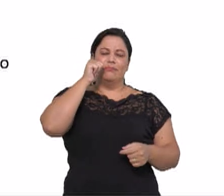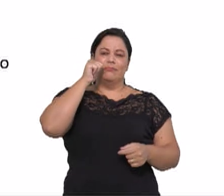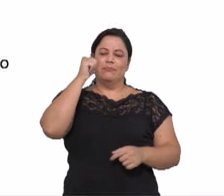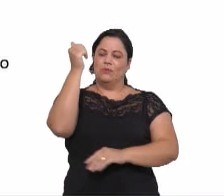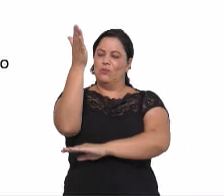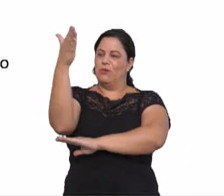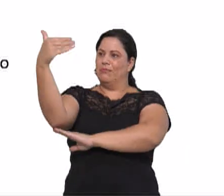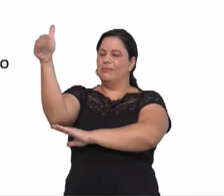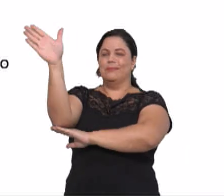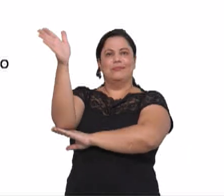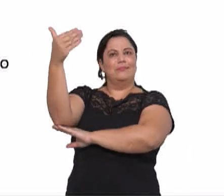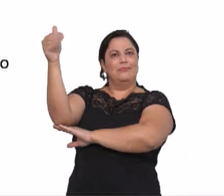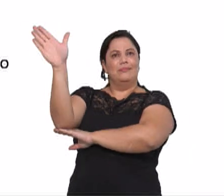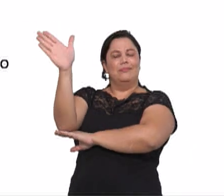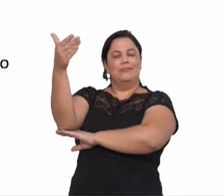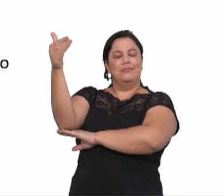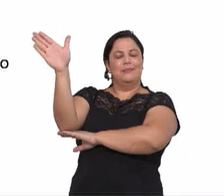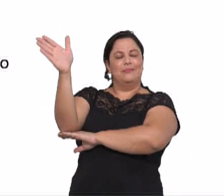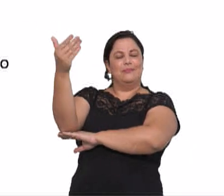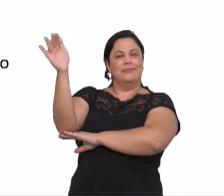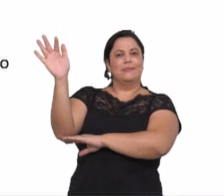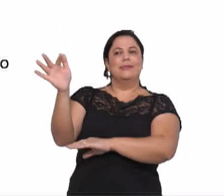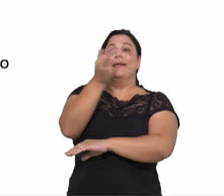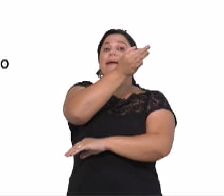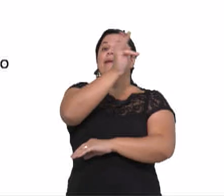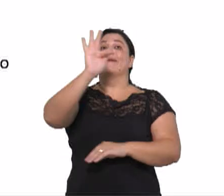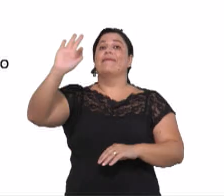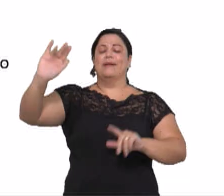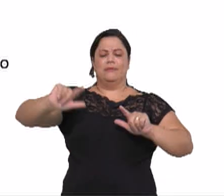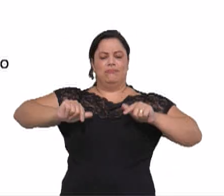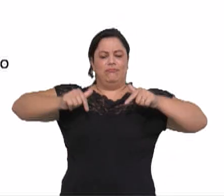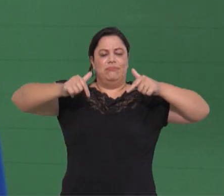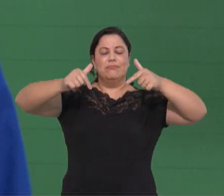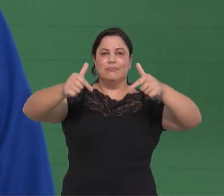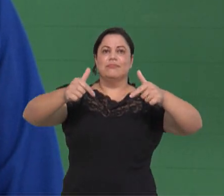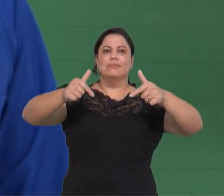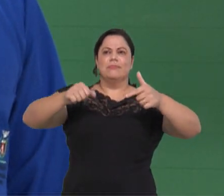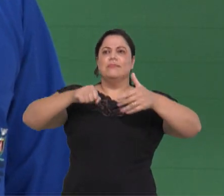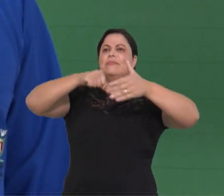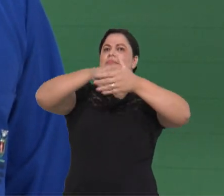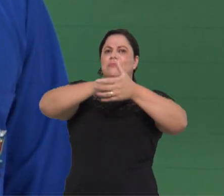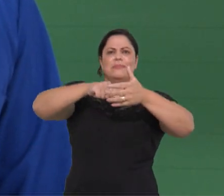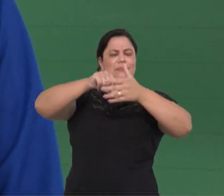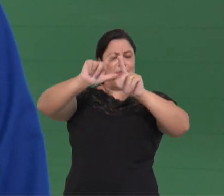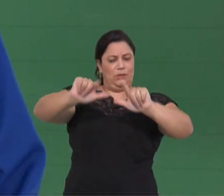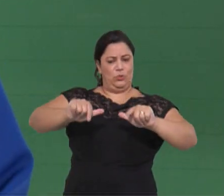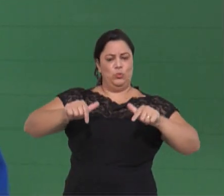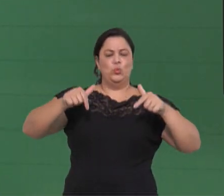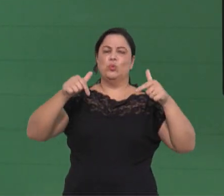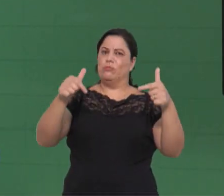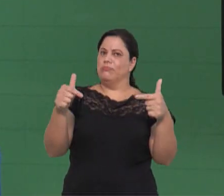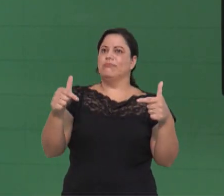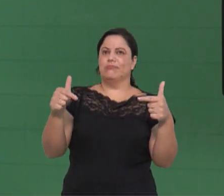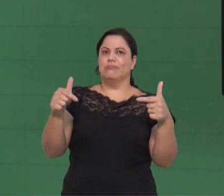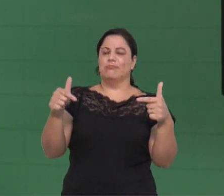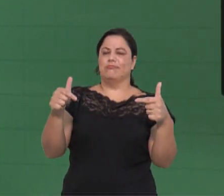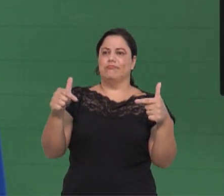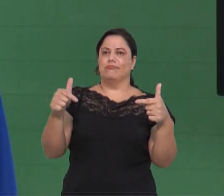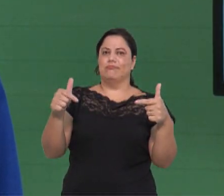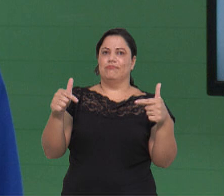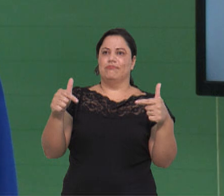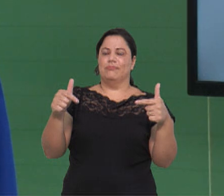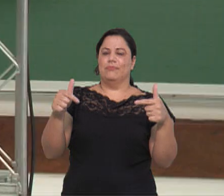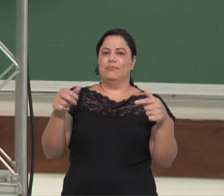guiando o povo a lutar pela defesa da França. Então o povo vai lutar contra os exércitos estrangeiros para defender a Revolução.